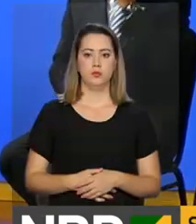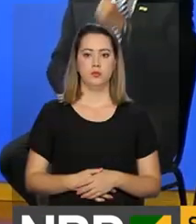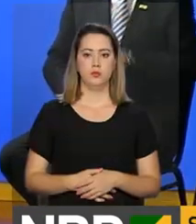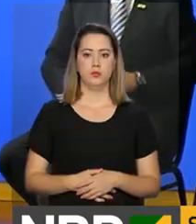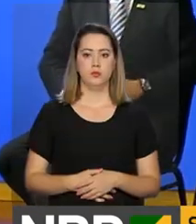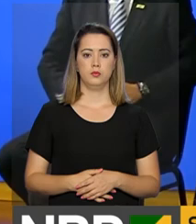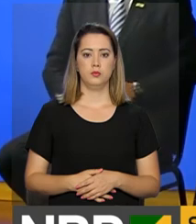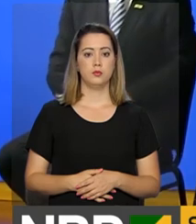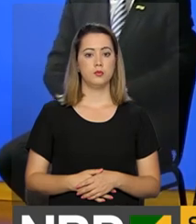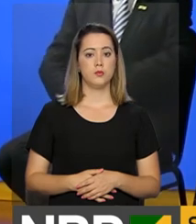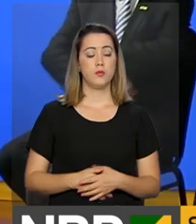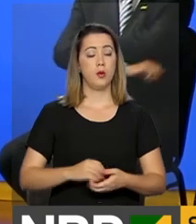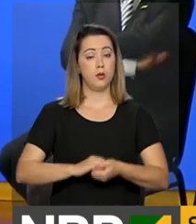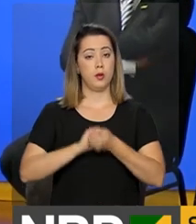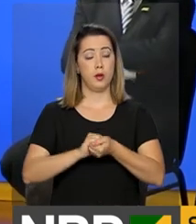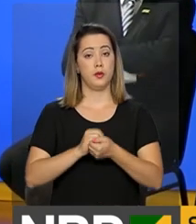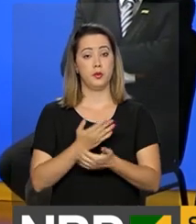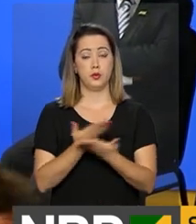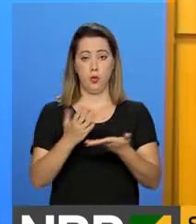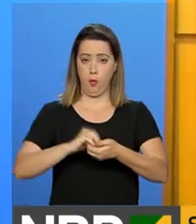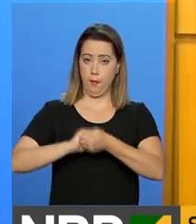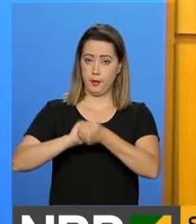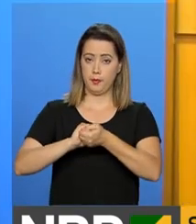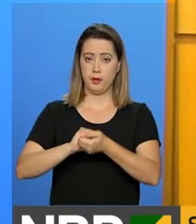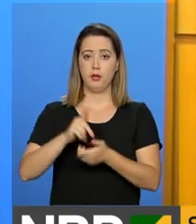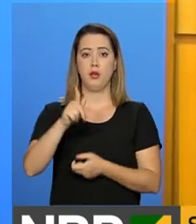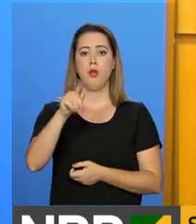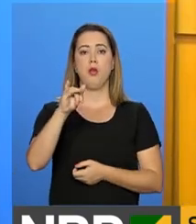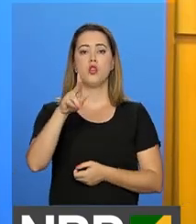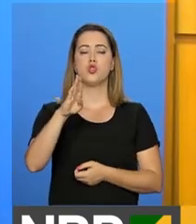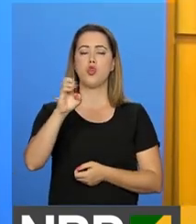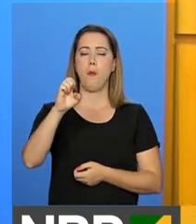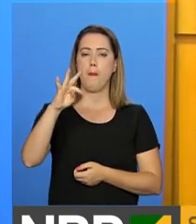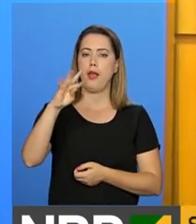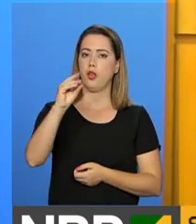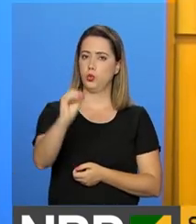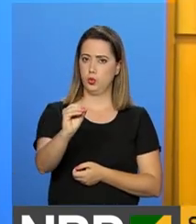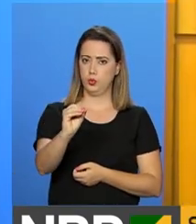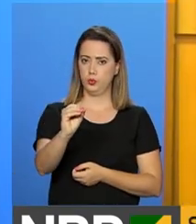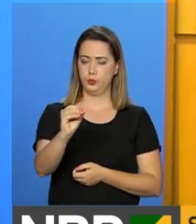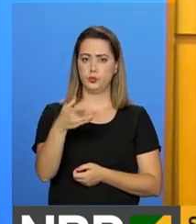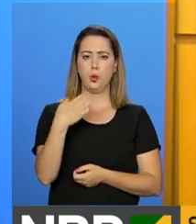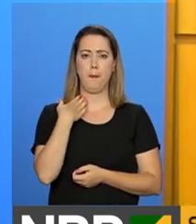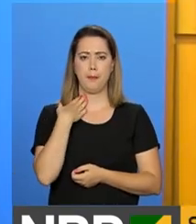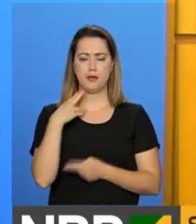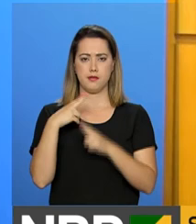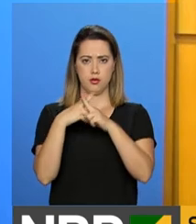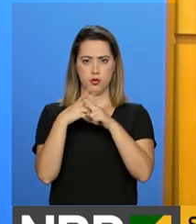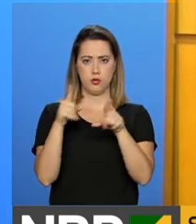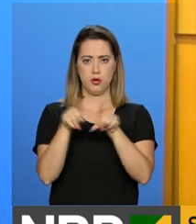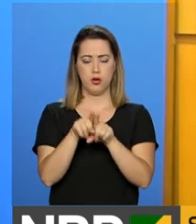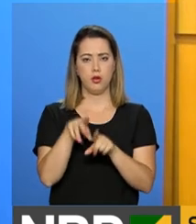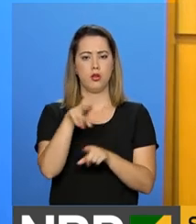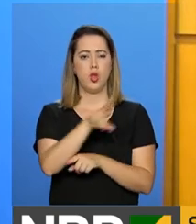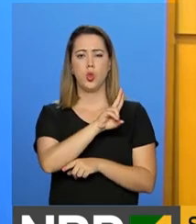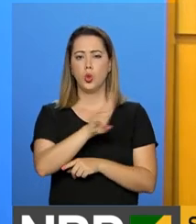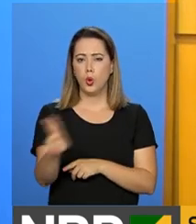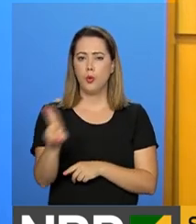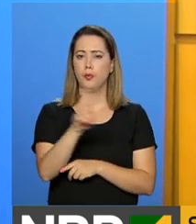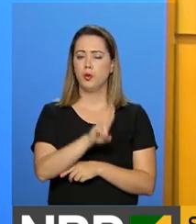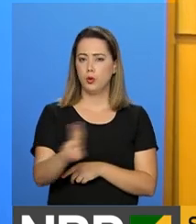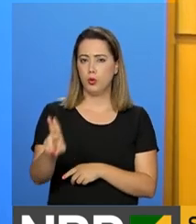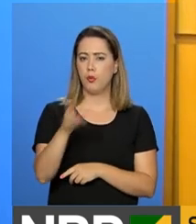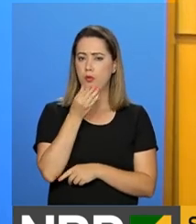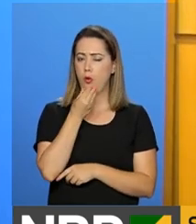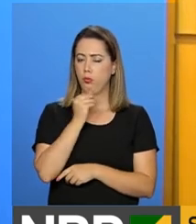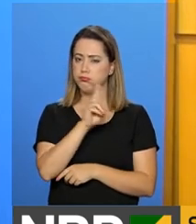Eu quero cumprimentar o Gilberto Ock, o Flávio Amari, o Rodrigo Garcia, o Goulart, o Milton Monte, o